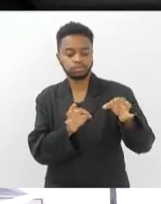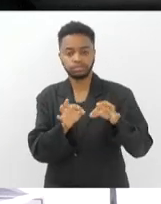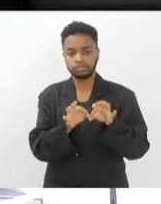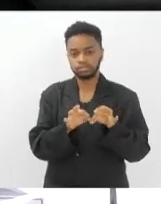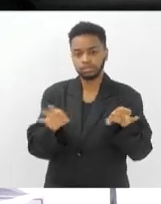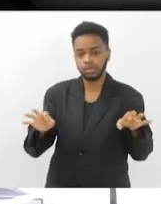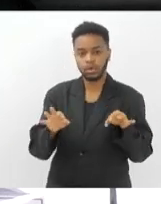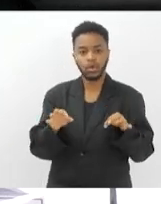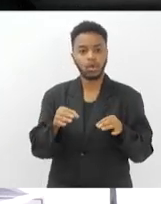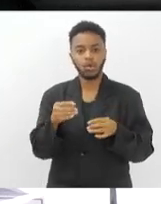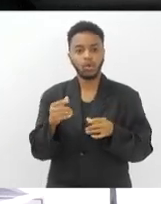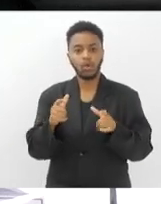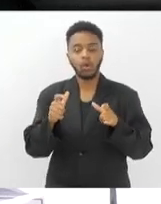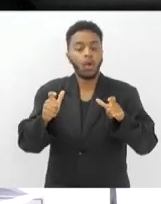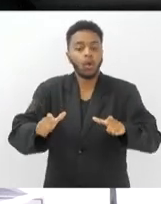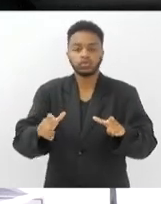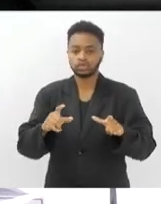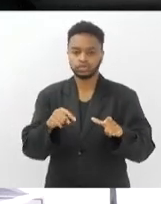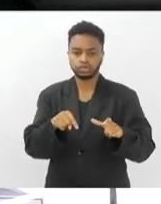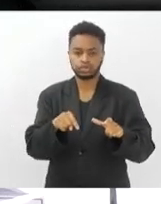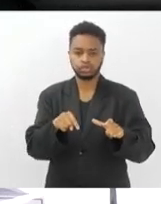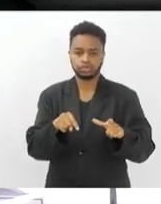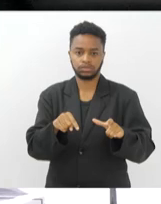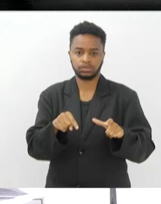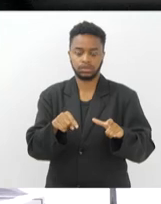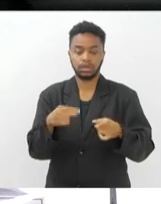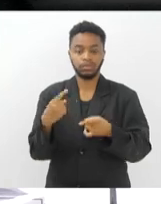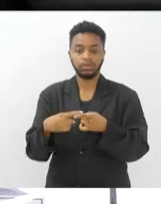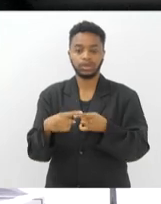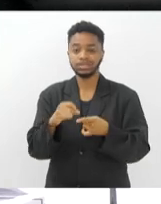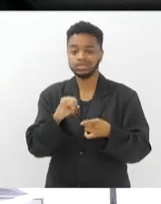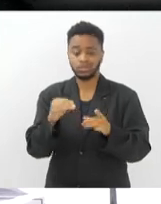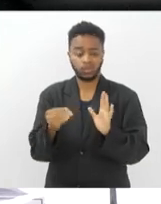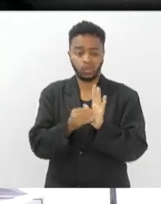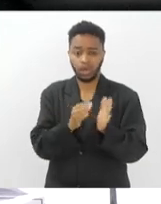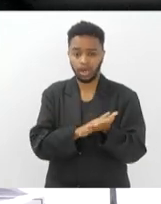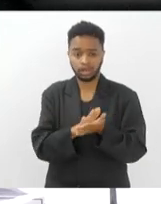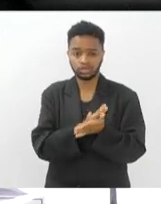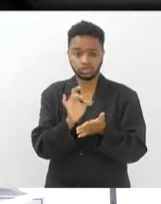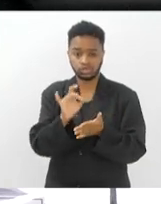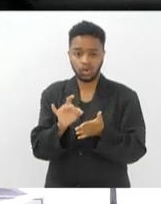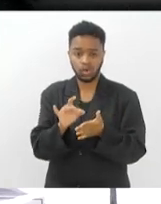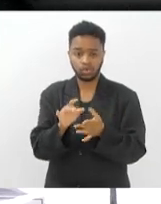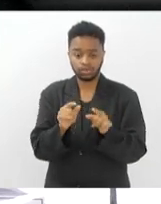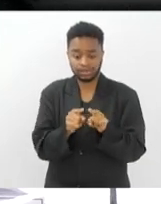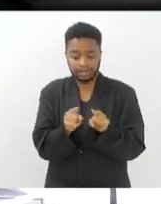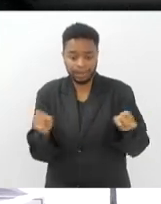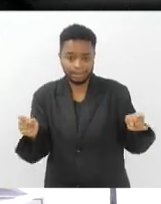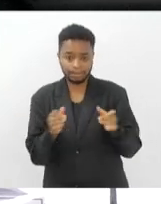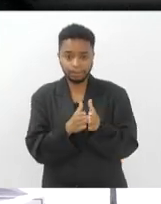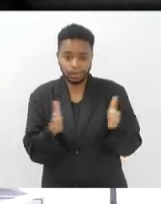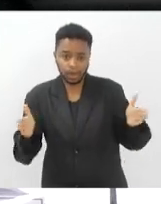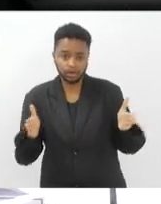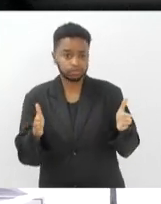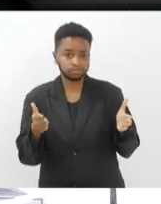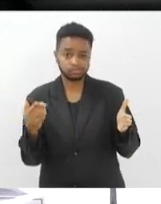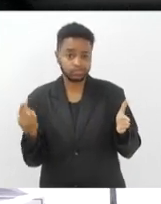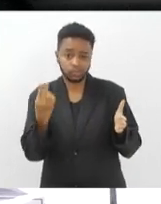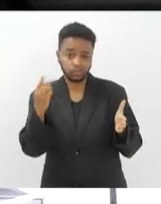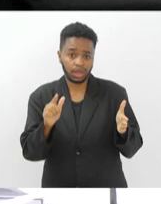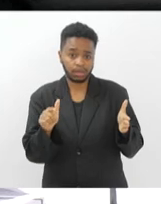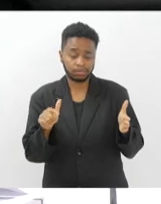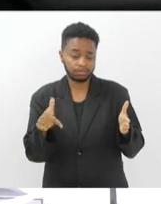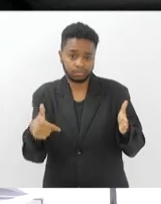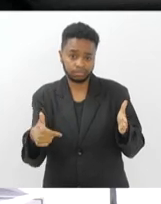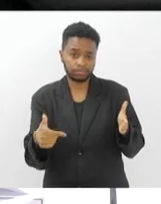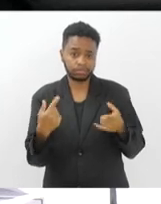Não, é porque senão ele vai ficar solto, quer dizer, vai ser um projeto que efetivamente ele não vai poder ser aplicado.